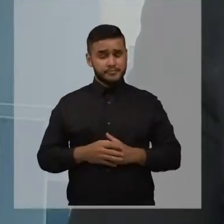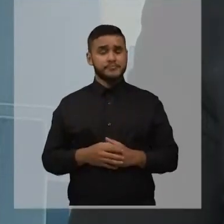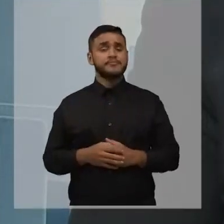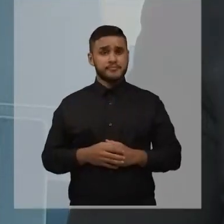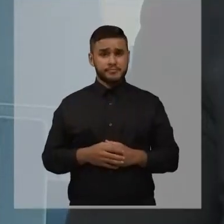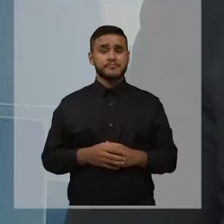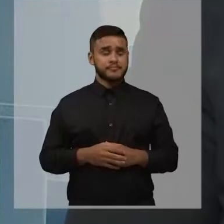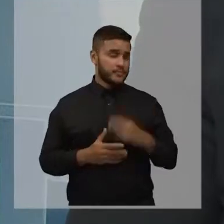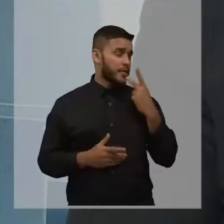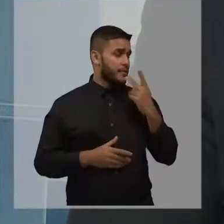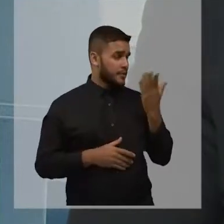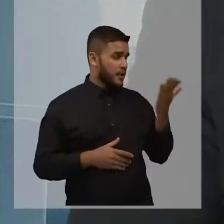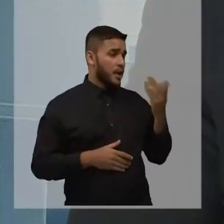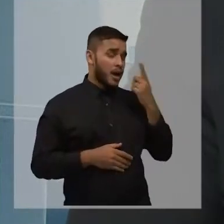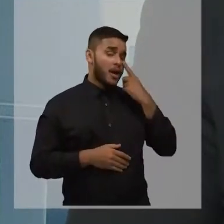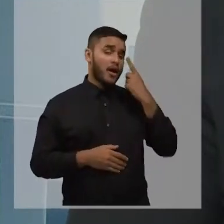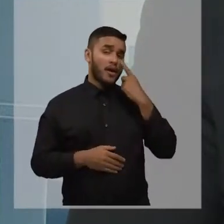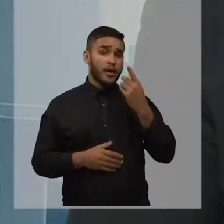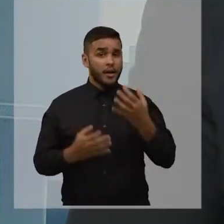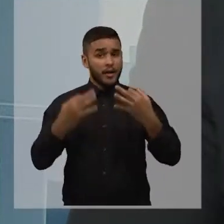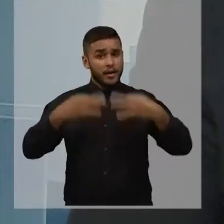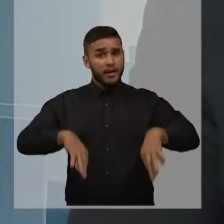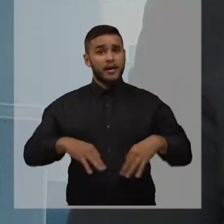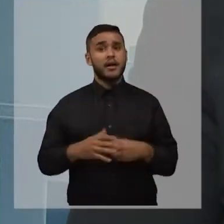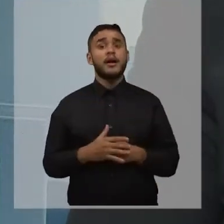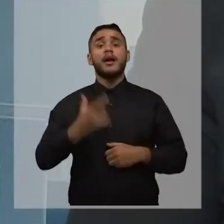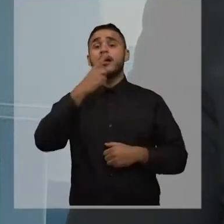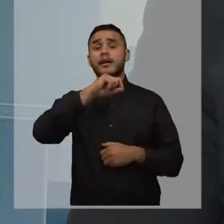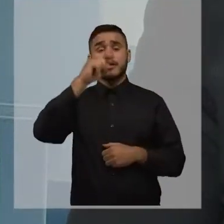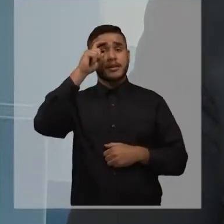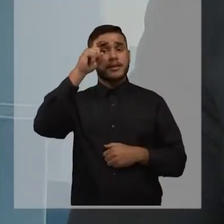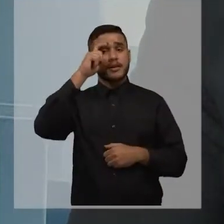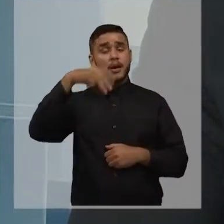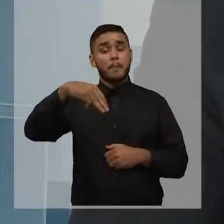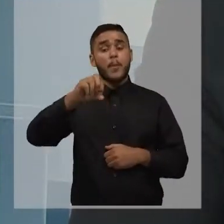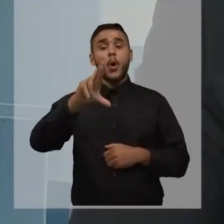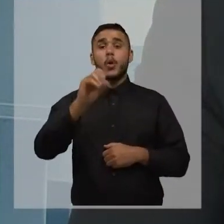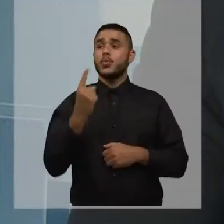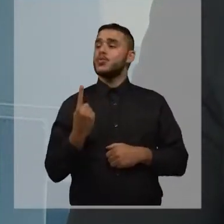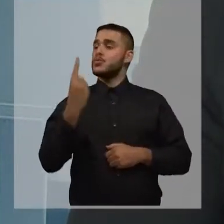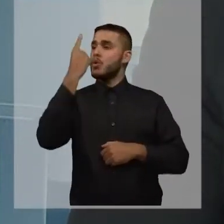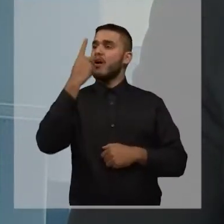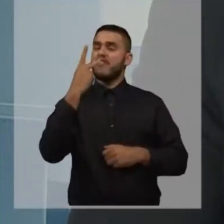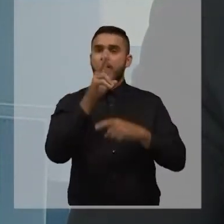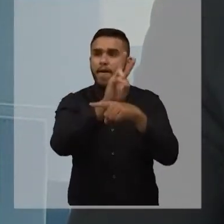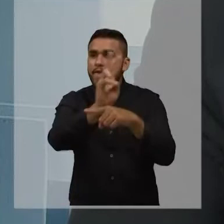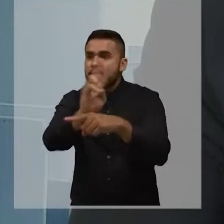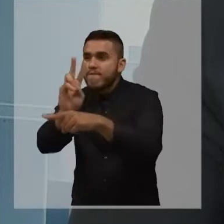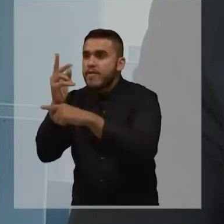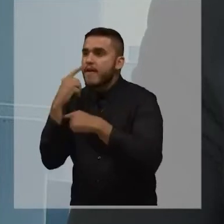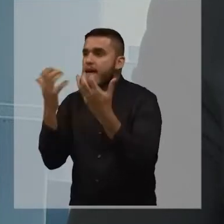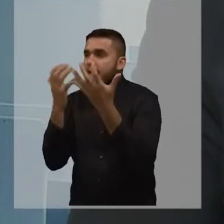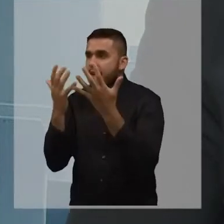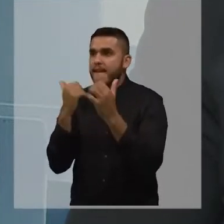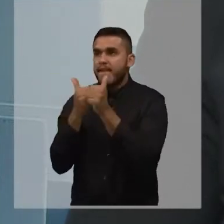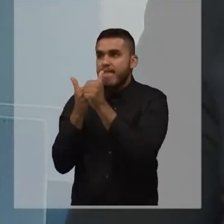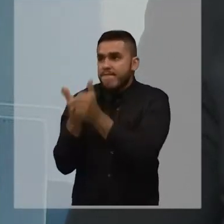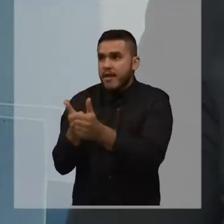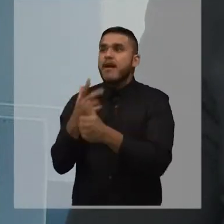tranquilo eles, porque muitos diziam que era o juiz Moro que era perseguidor, era o juiz Moro que